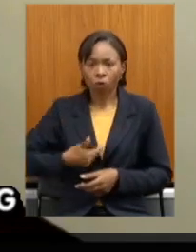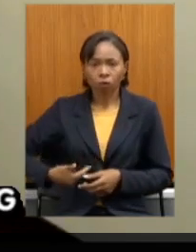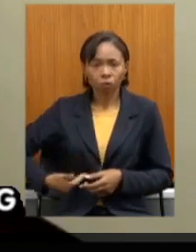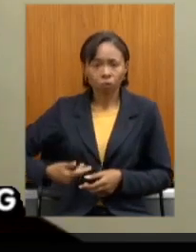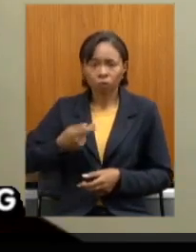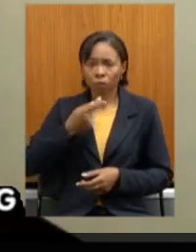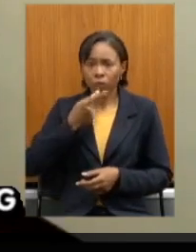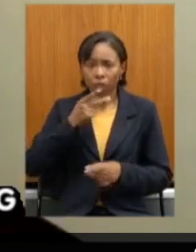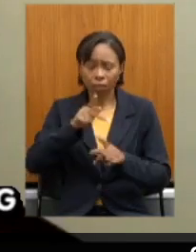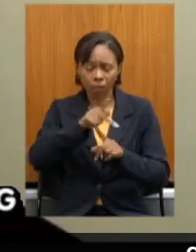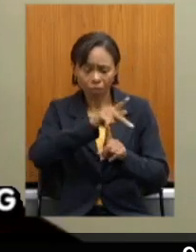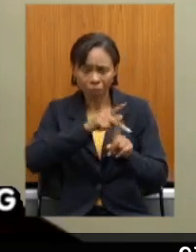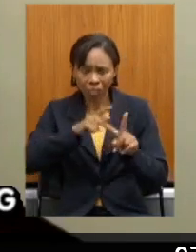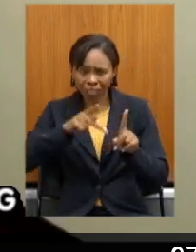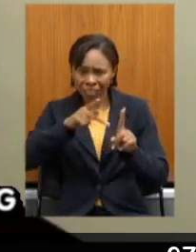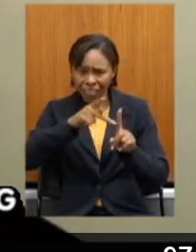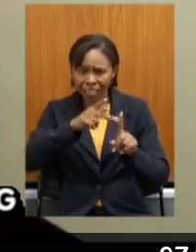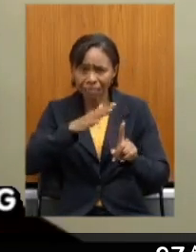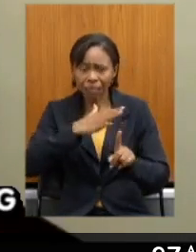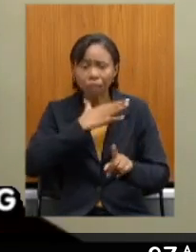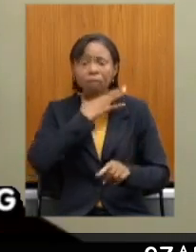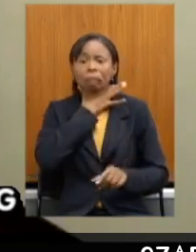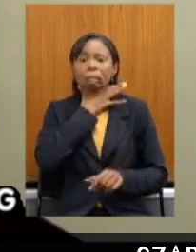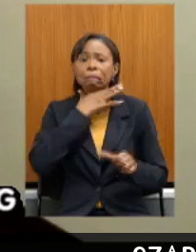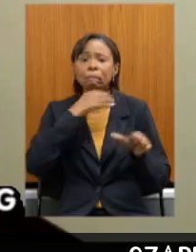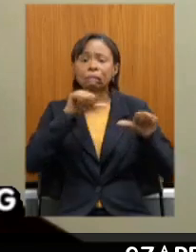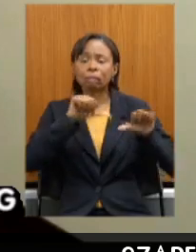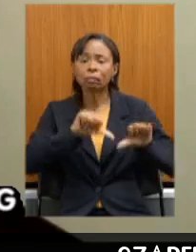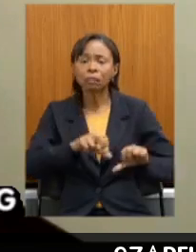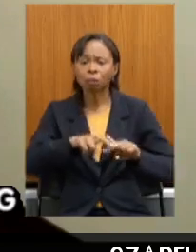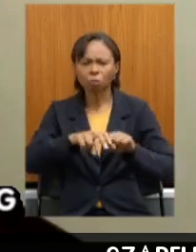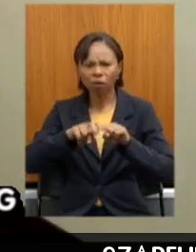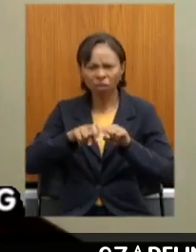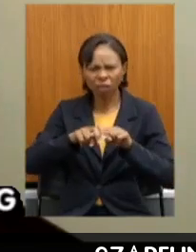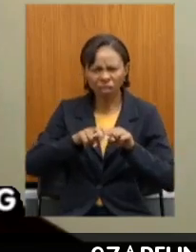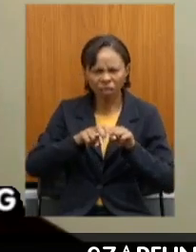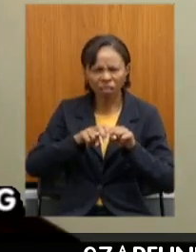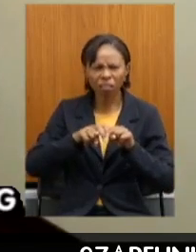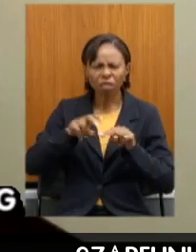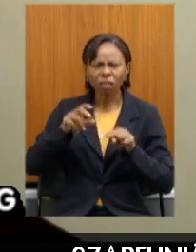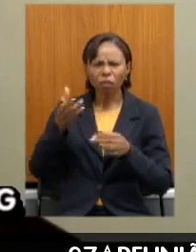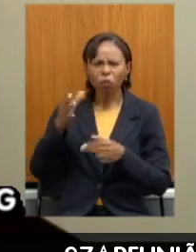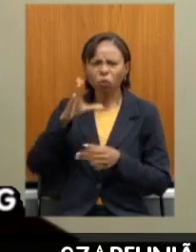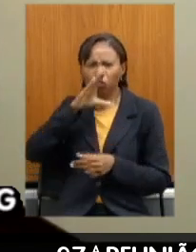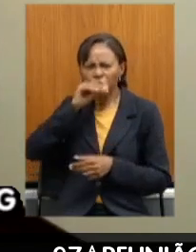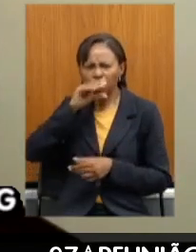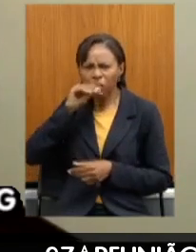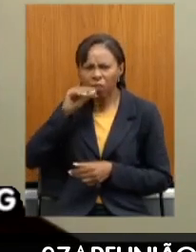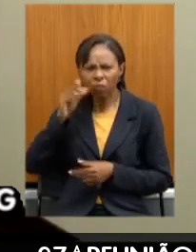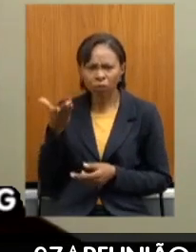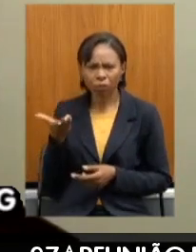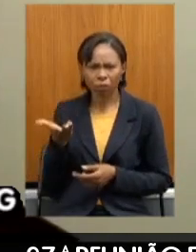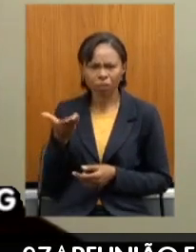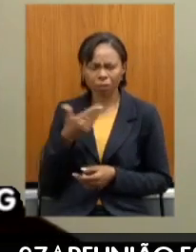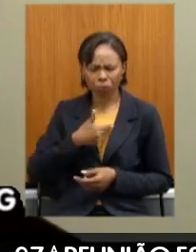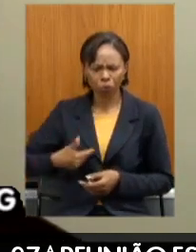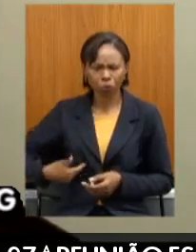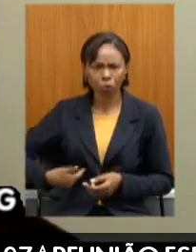está falida por culpa dos servidores públicos e principalmente dos